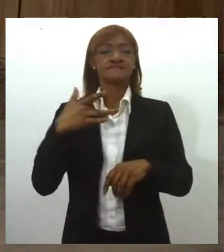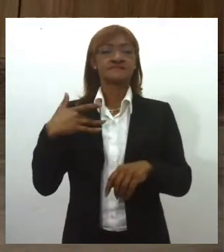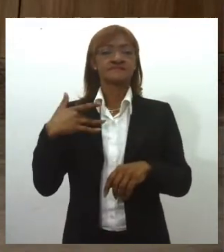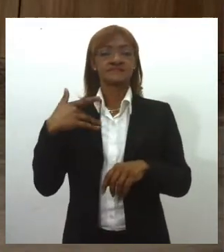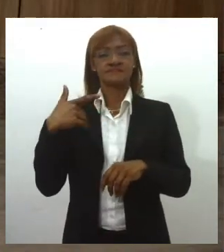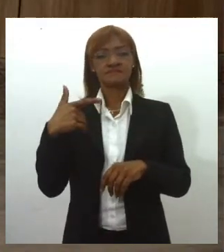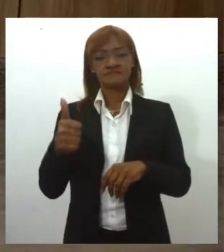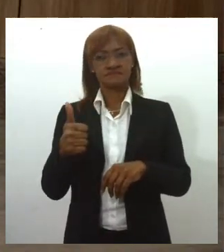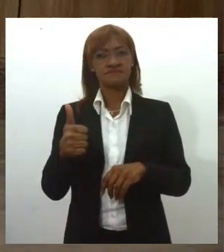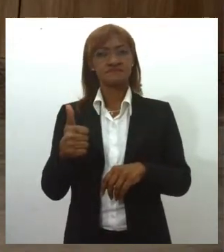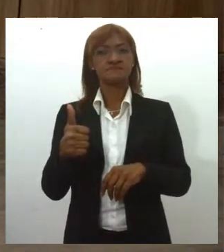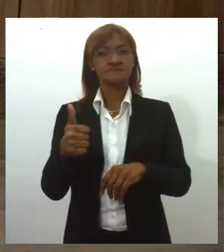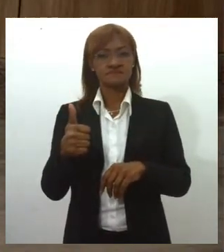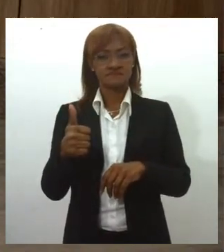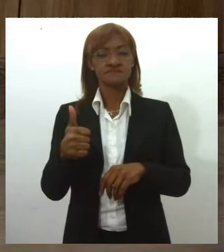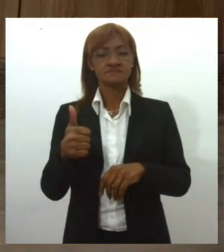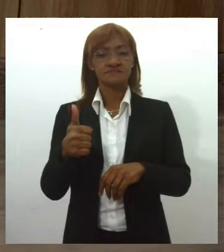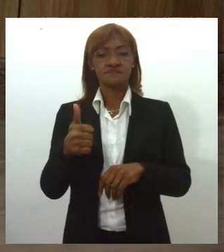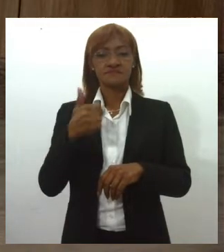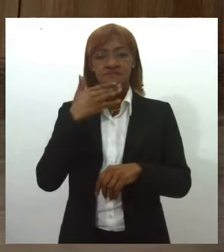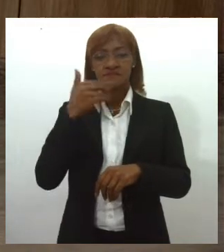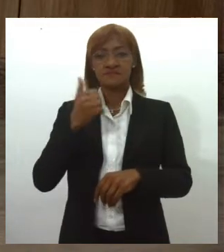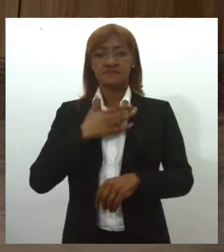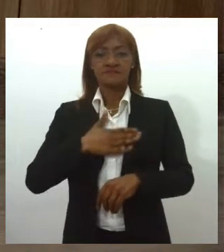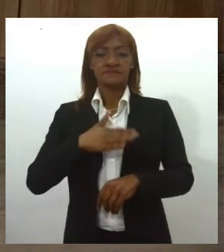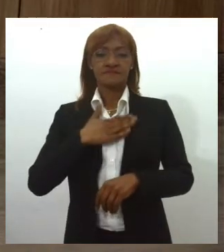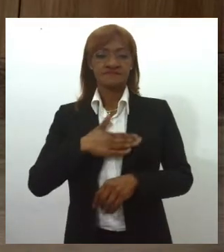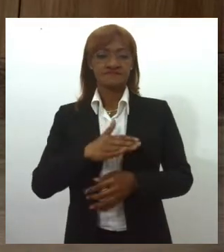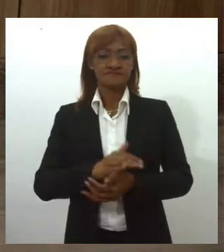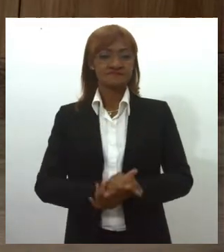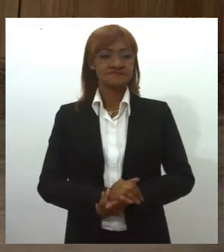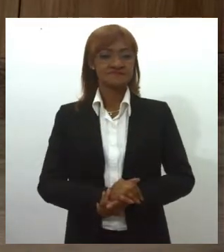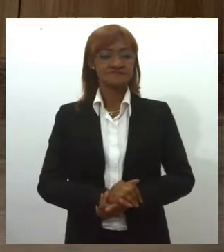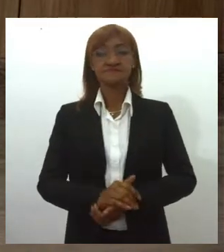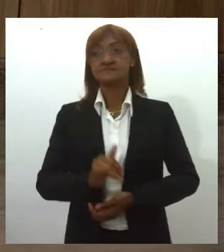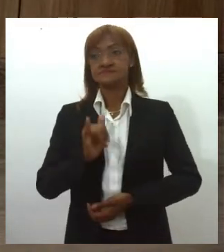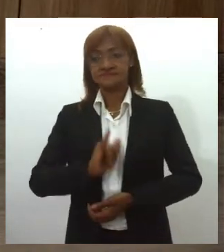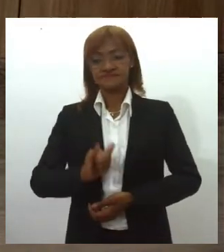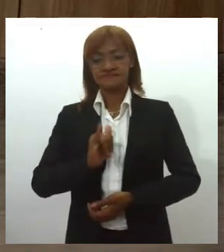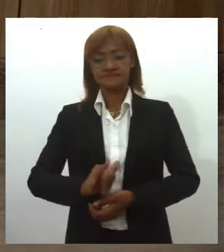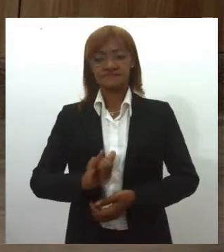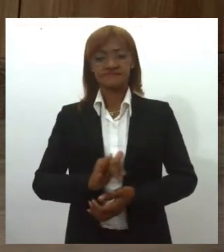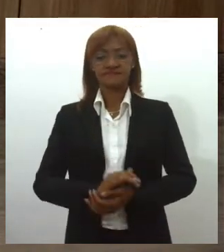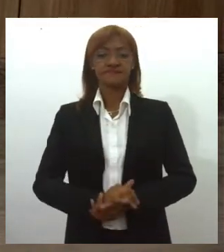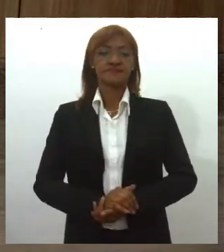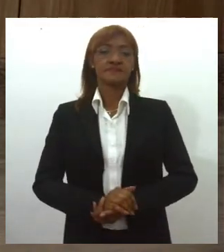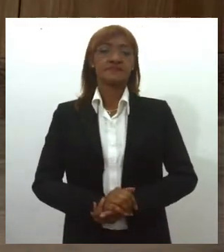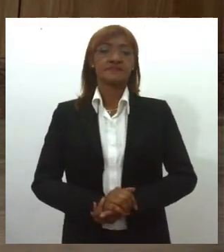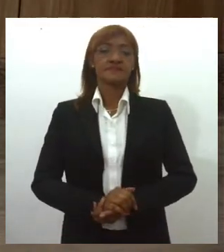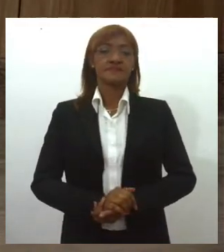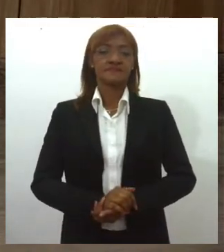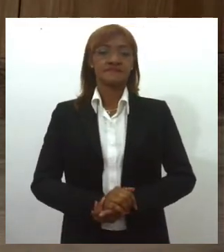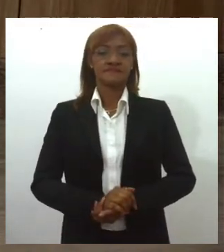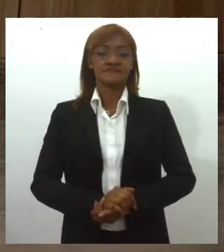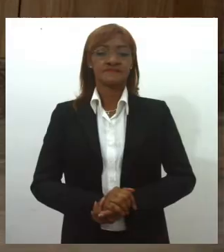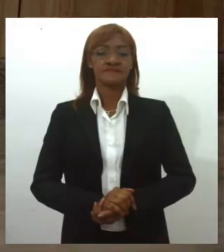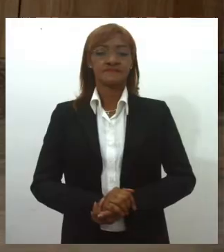menos um acompanhamento da saúde com mais tranquilidade, né, Sara? Isso mesmo. Vamos para o intervalo agora? Vamos rapidinho e voltamos, já